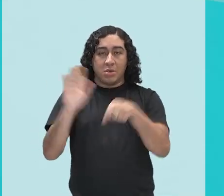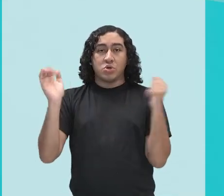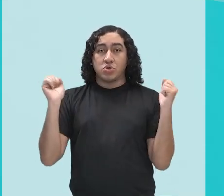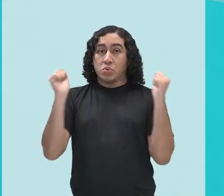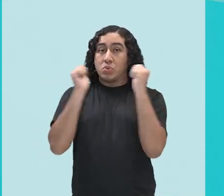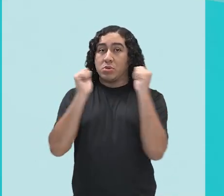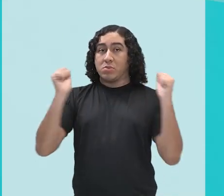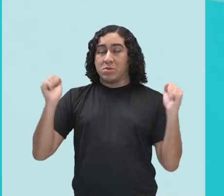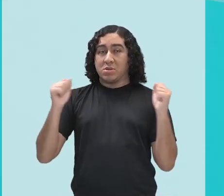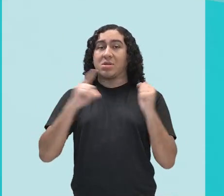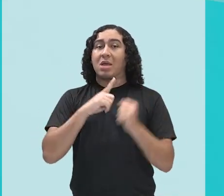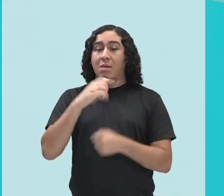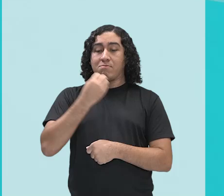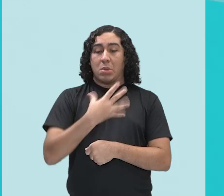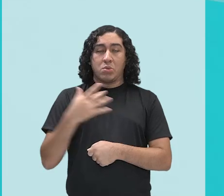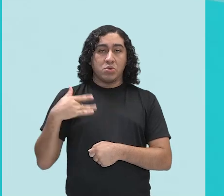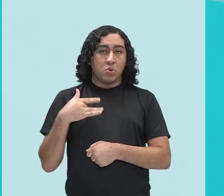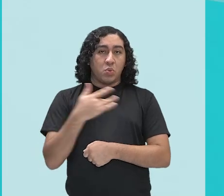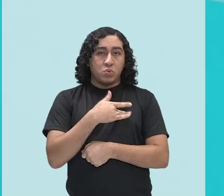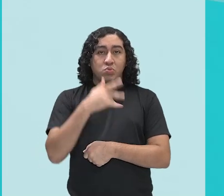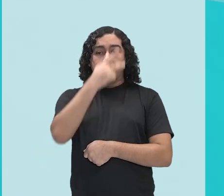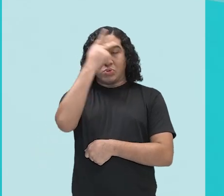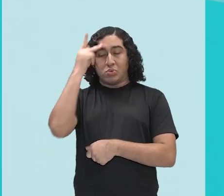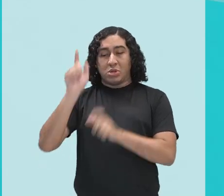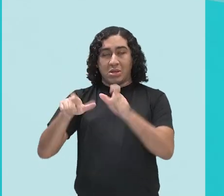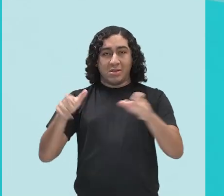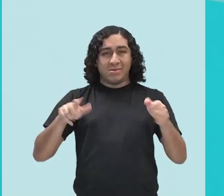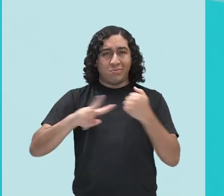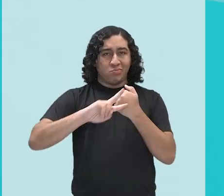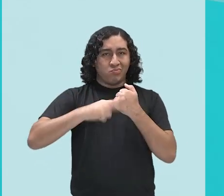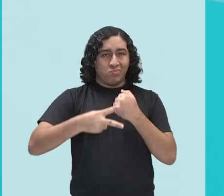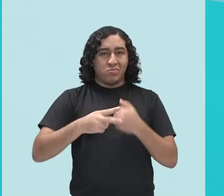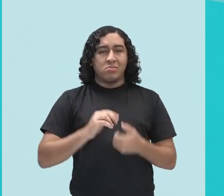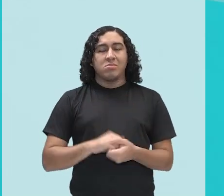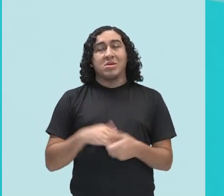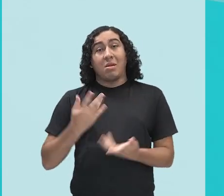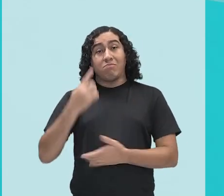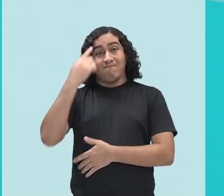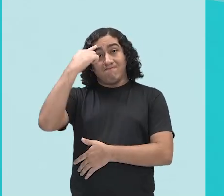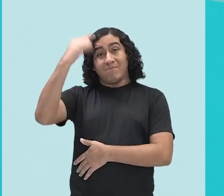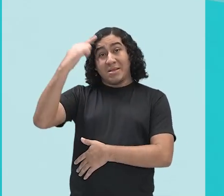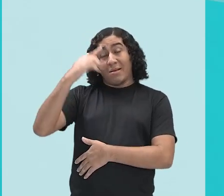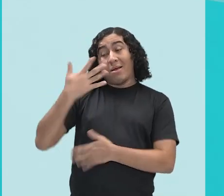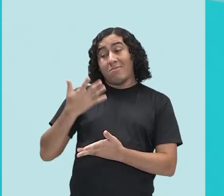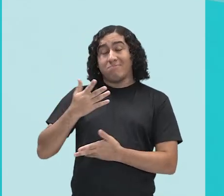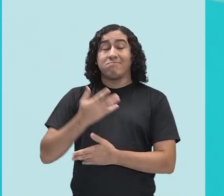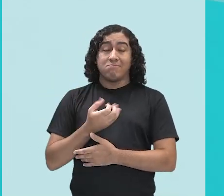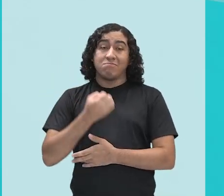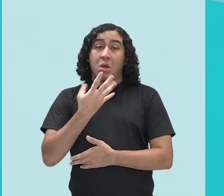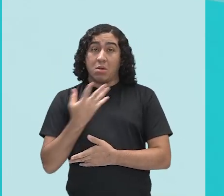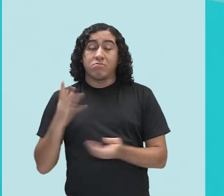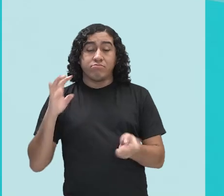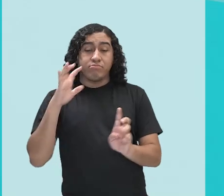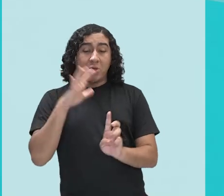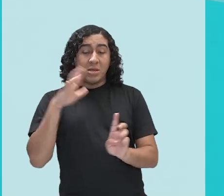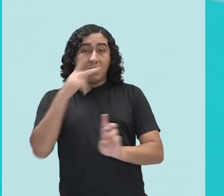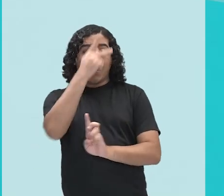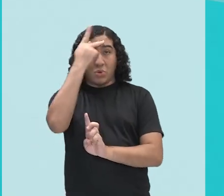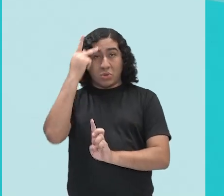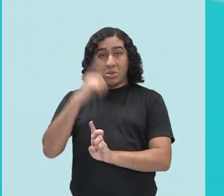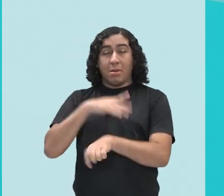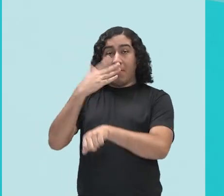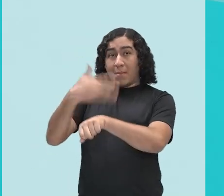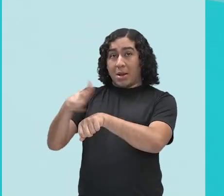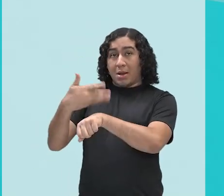físico traz benefícios à saúde das pessoas, então eles começaram, opa, vamos lá, fazer as pessoas então começarem a